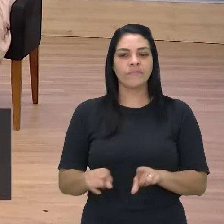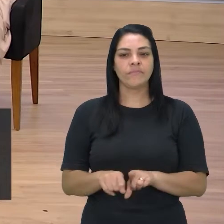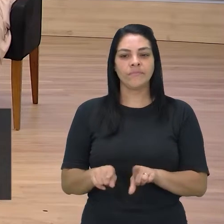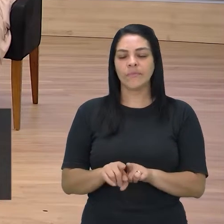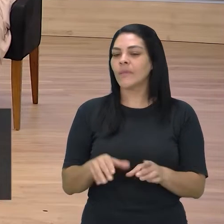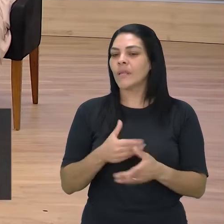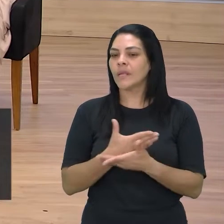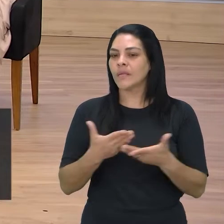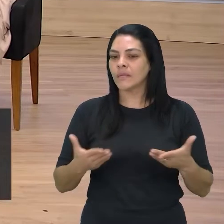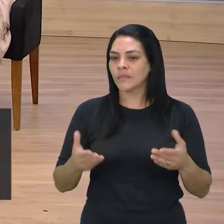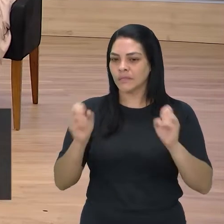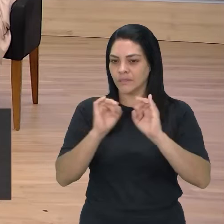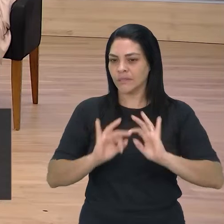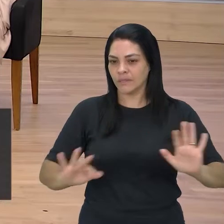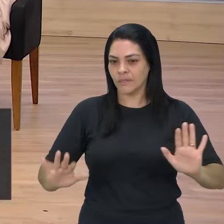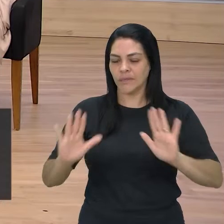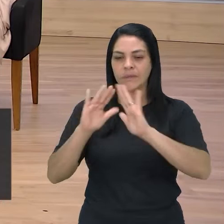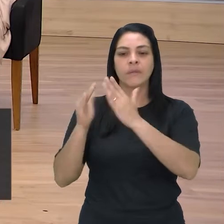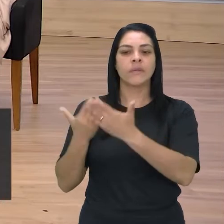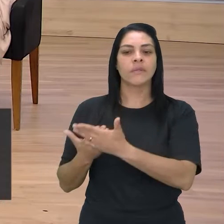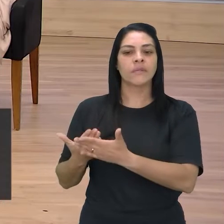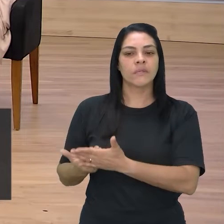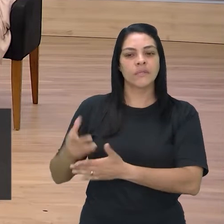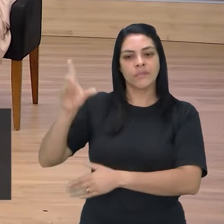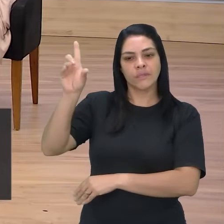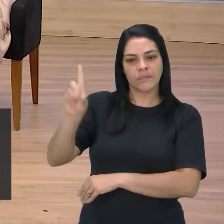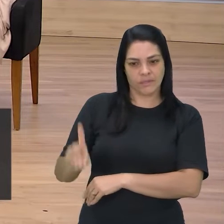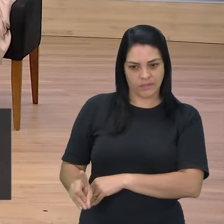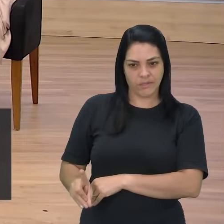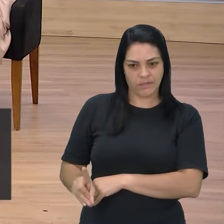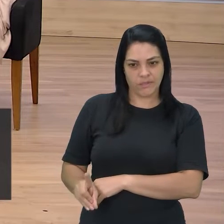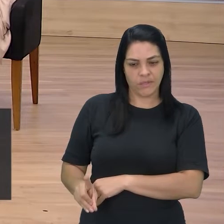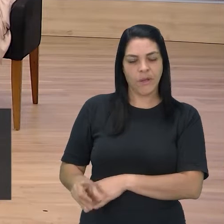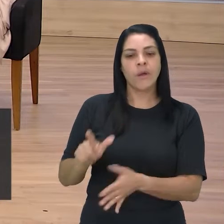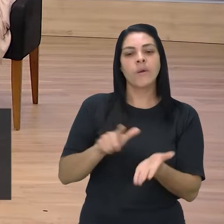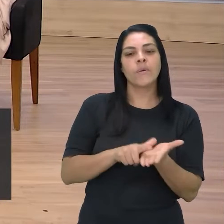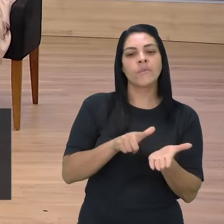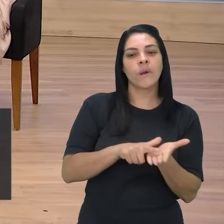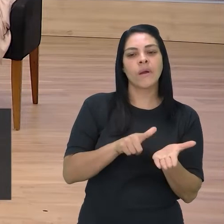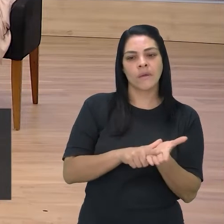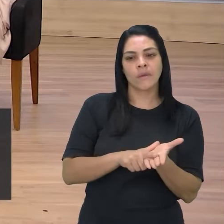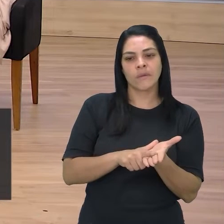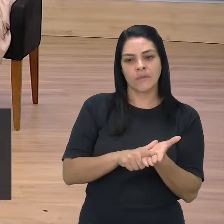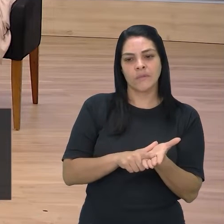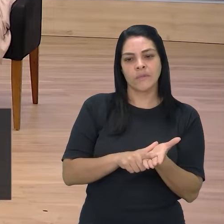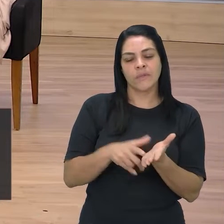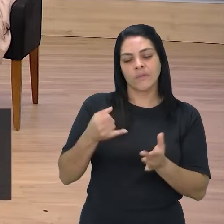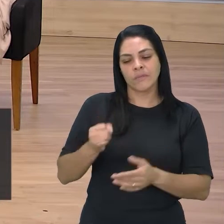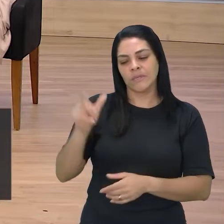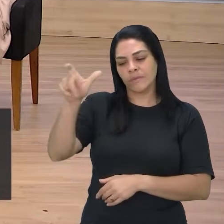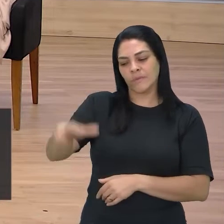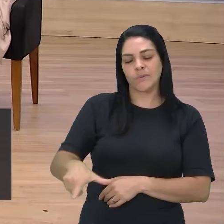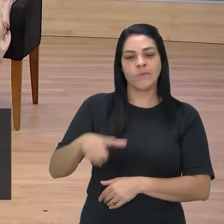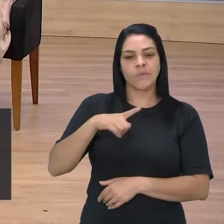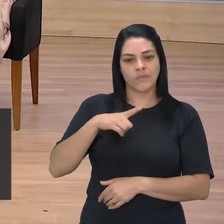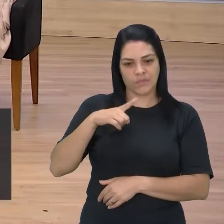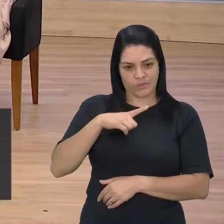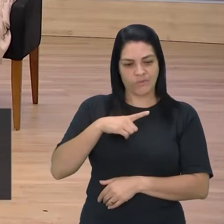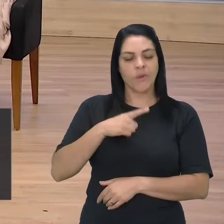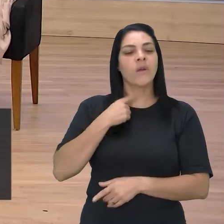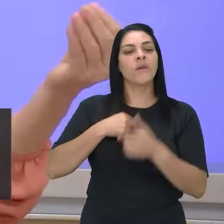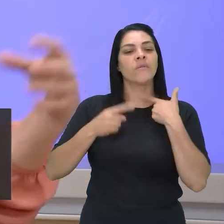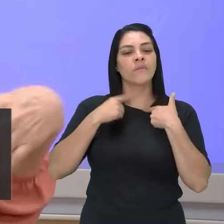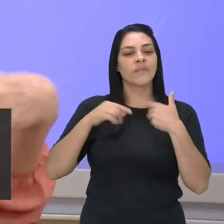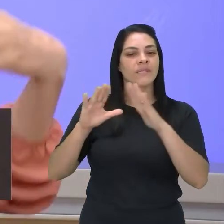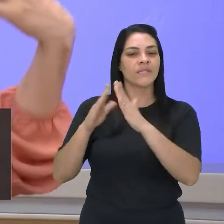gente vai enviar para as diretorias de ensino um formulário, né, para manifestação de interesses também. Olha que legal,